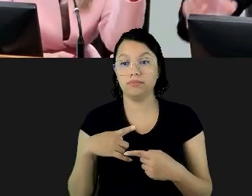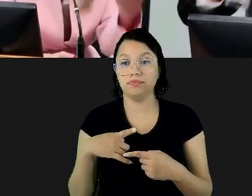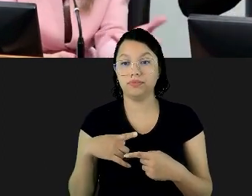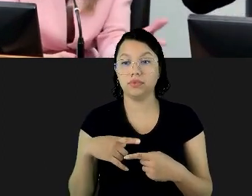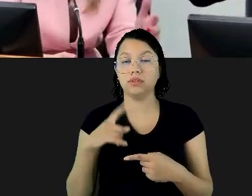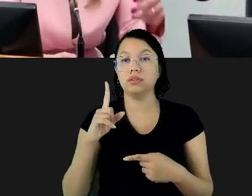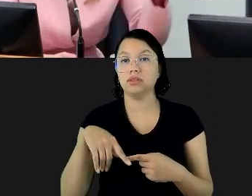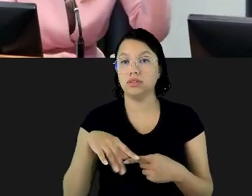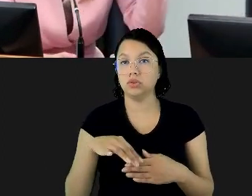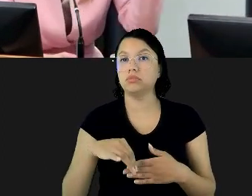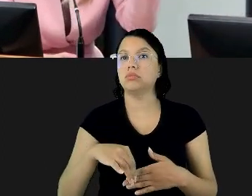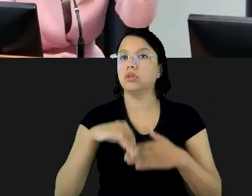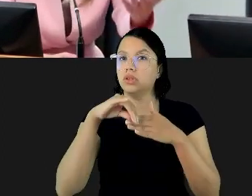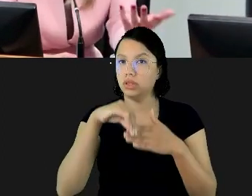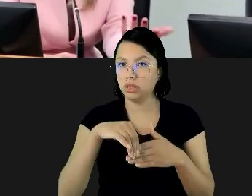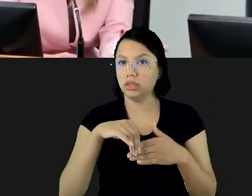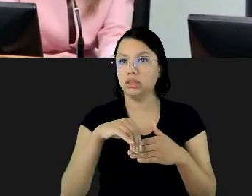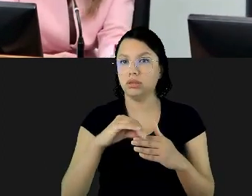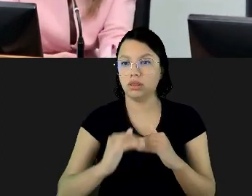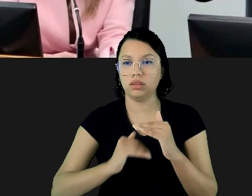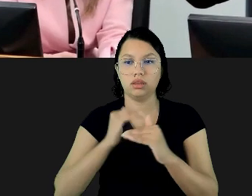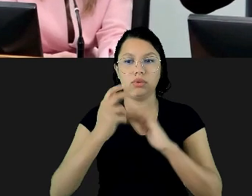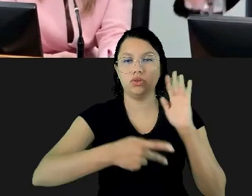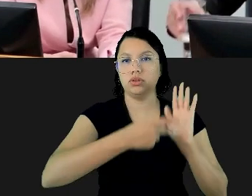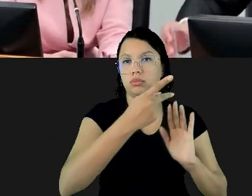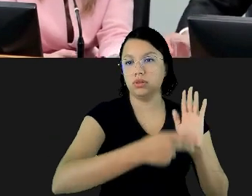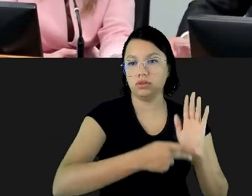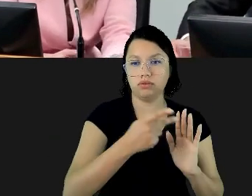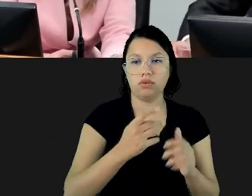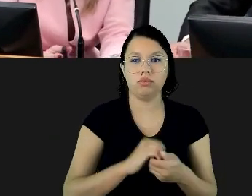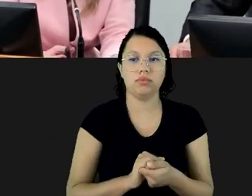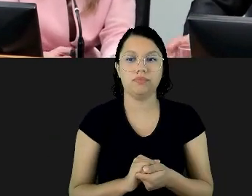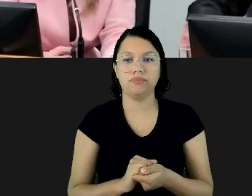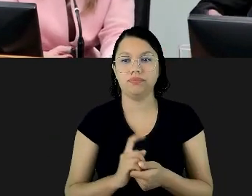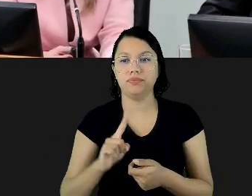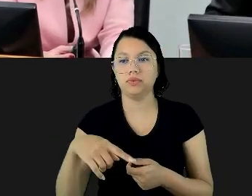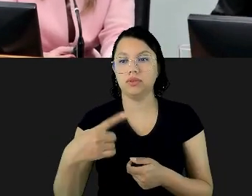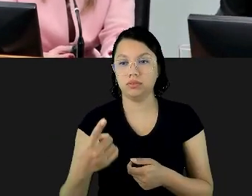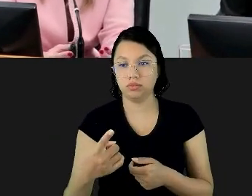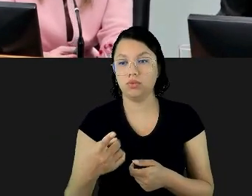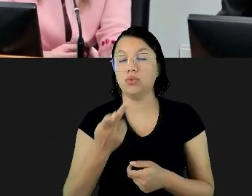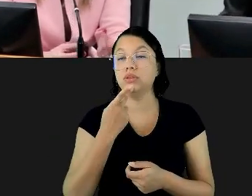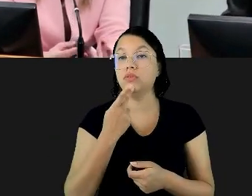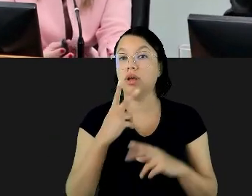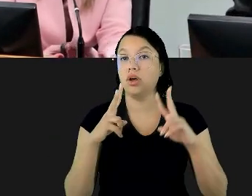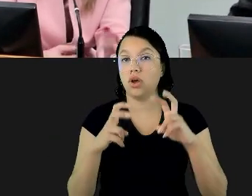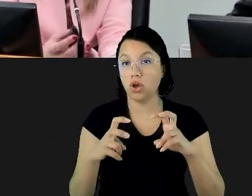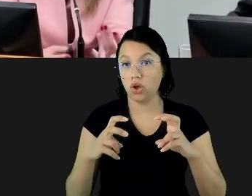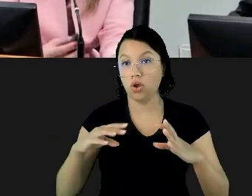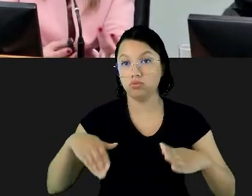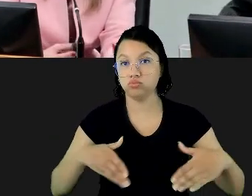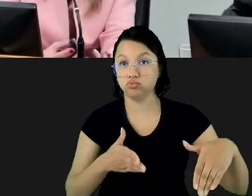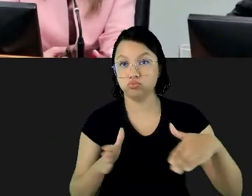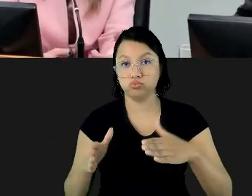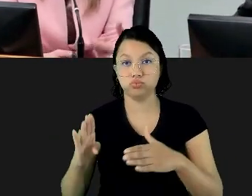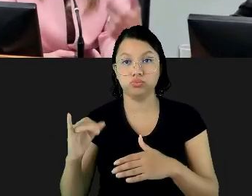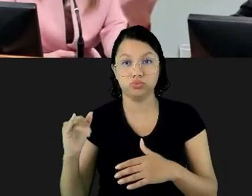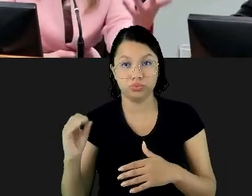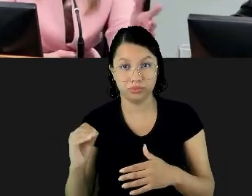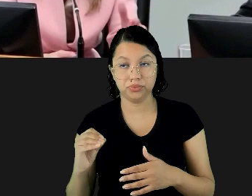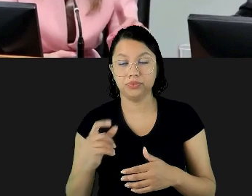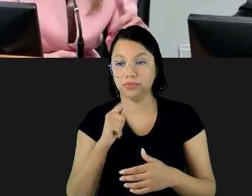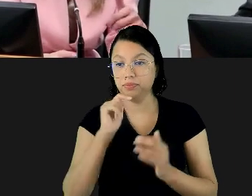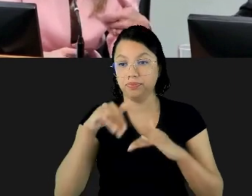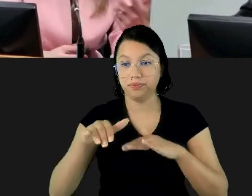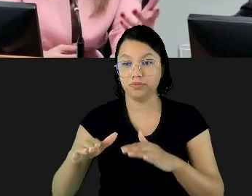plataforma, do incêndio, que depois convertida na rota bioceânica, num espaço de interlocução com diversos atores